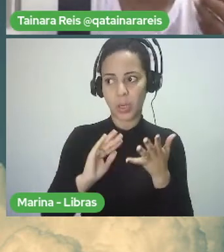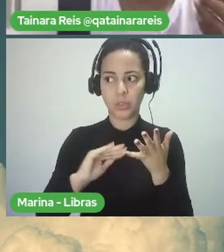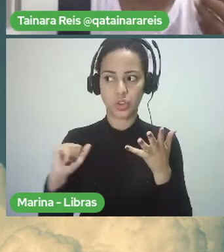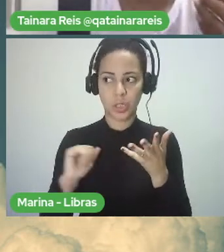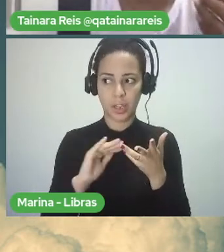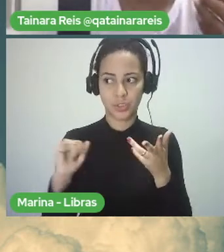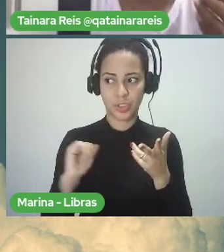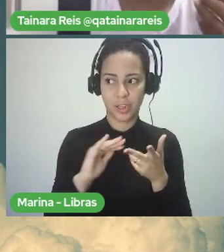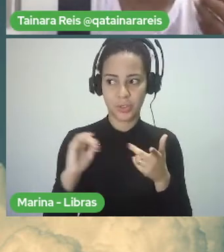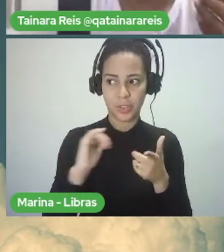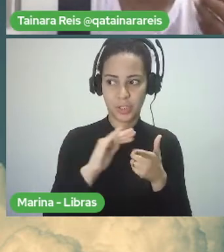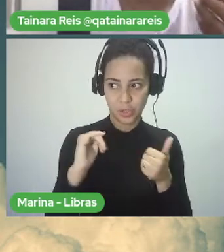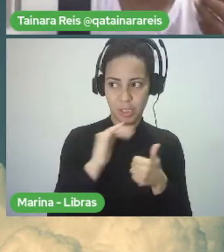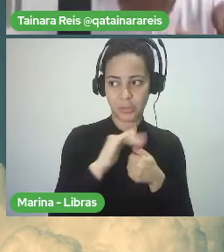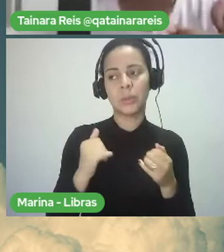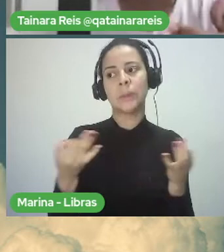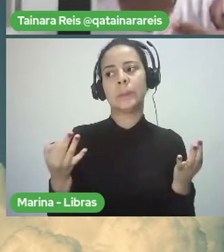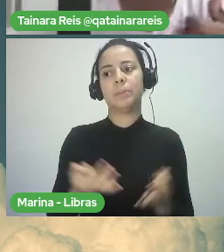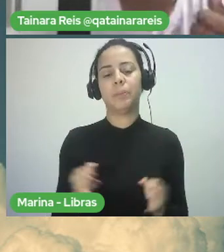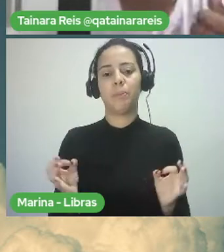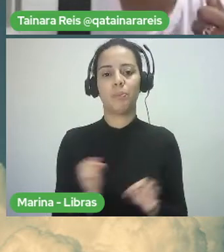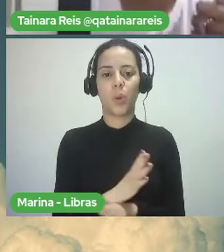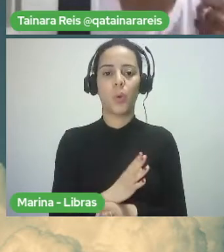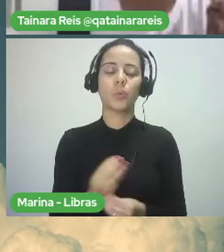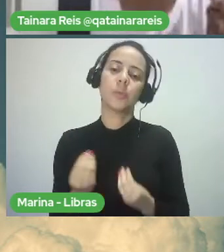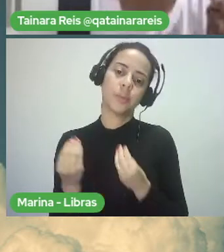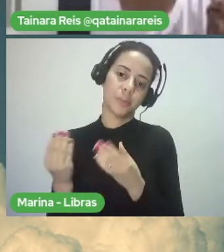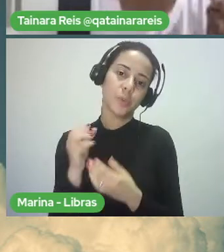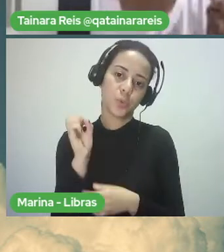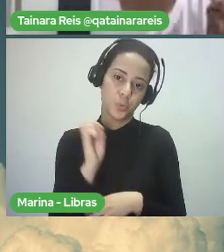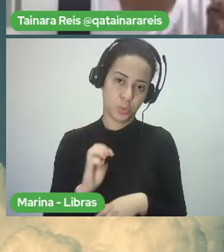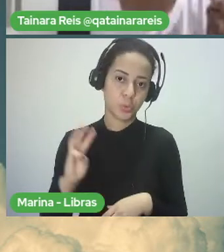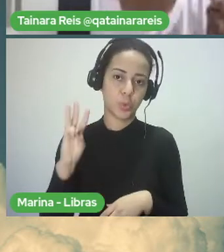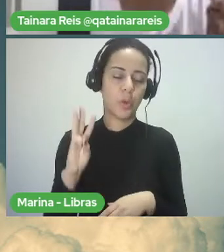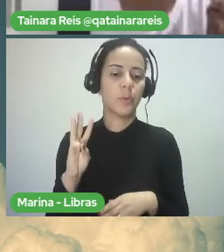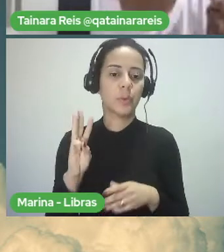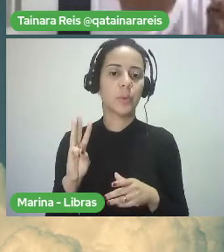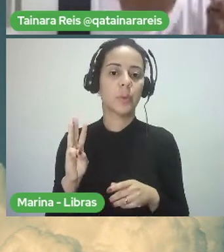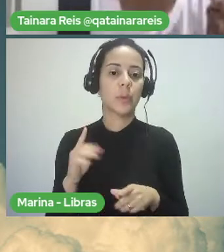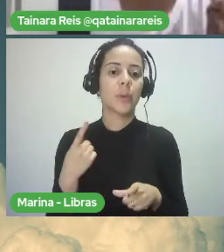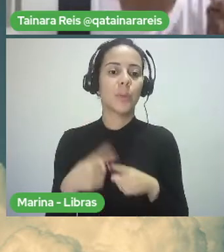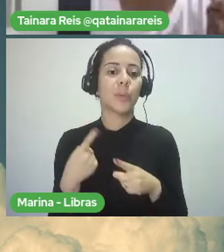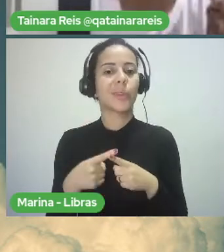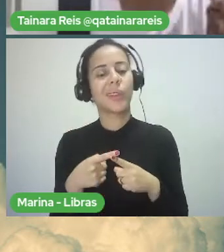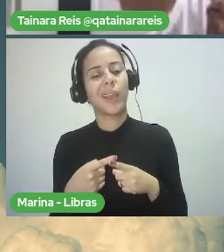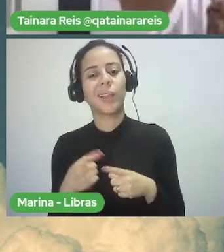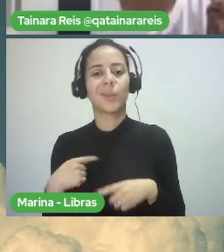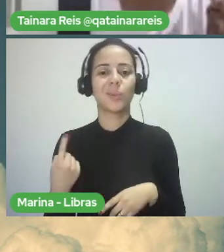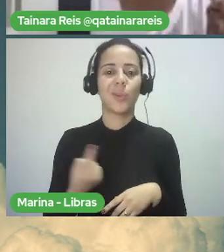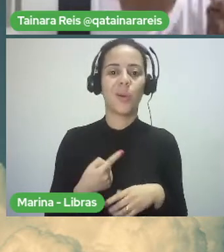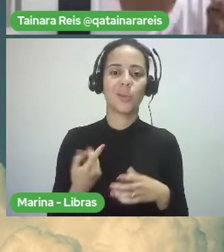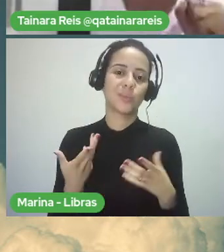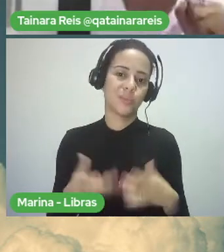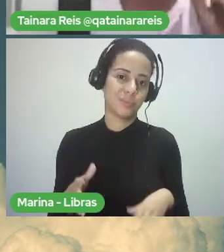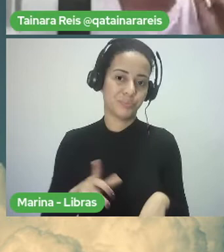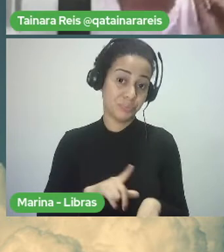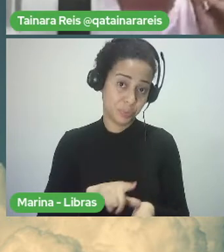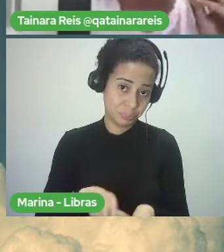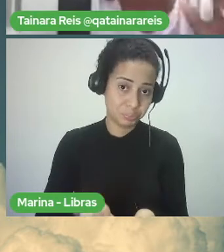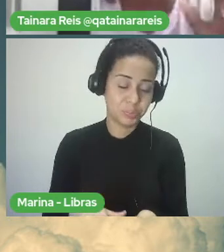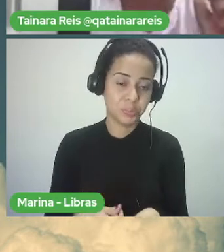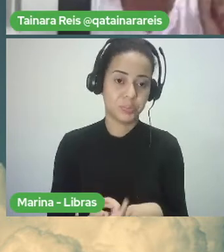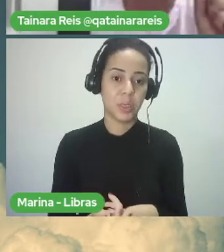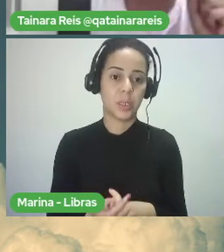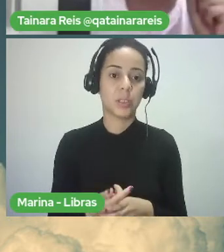corrigindo, irem trabalhando neles para supri-los, né, e não ter um backlog muito grande ali de débitos técnicos, né, mas